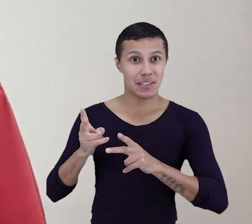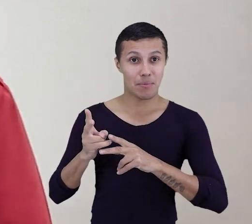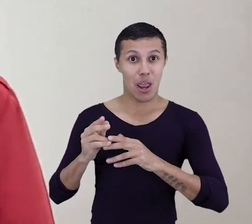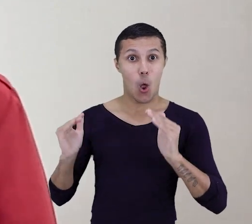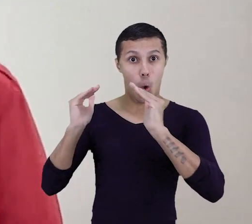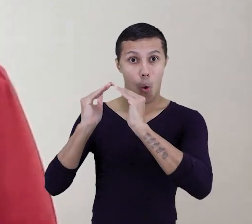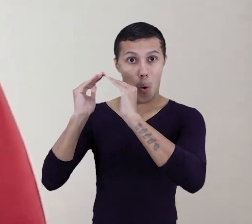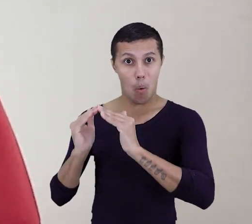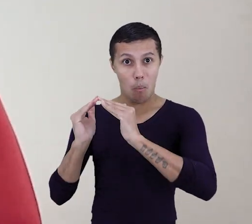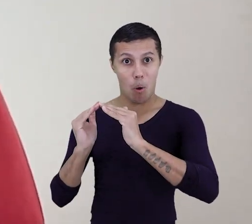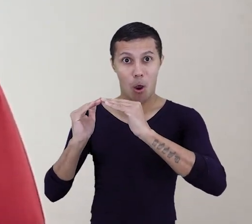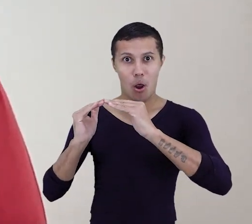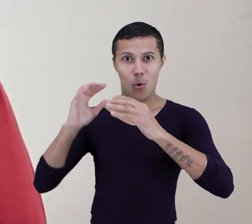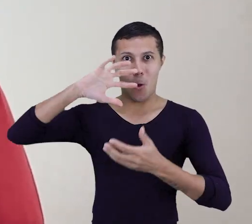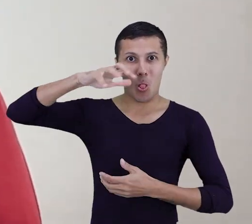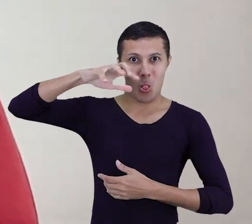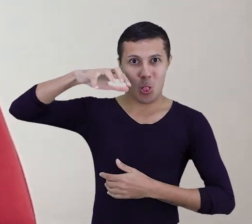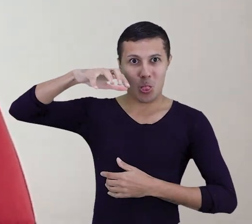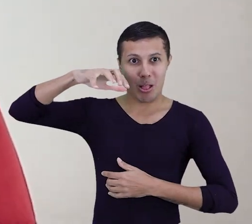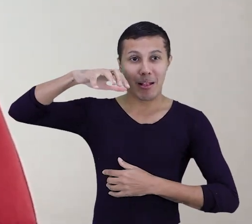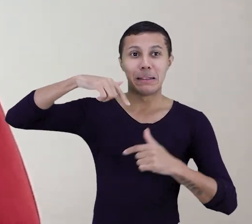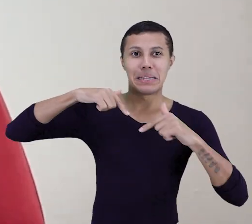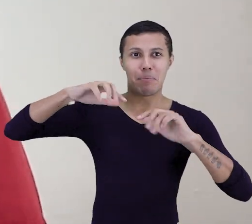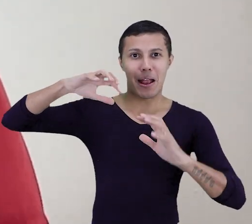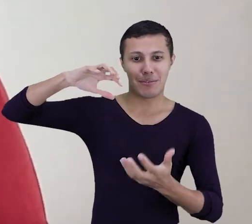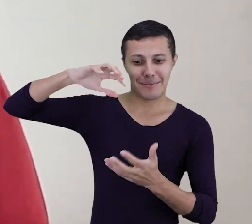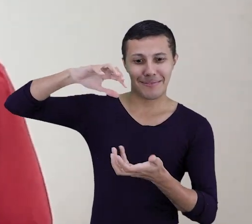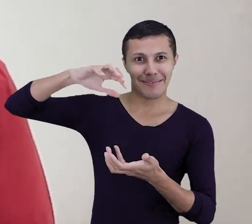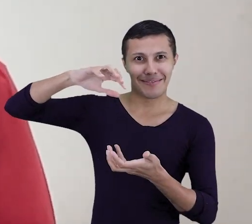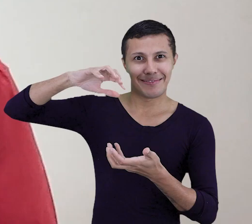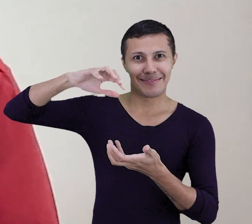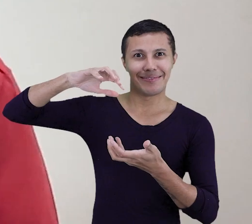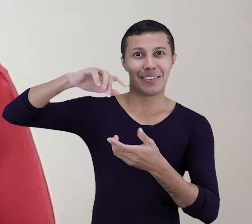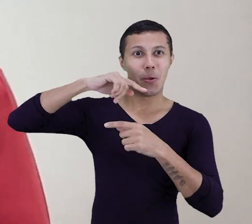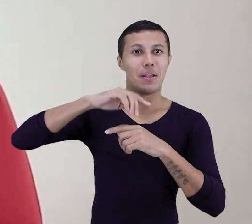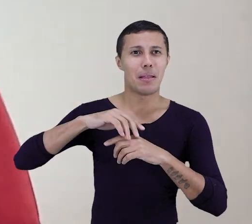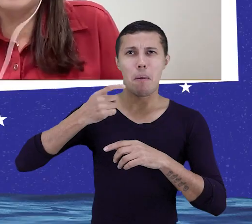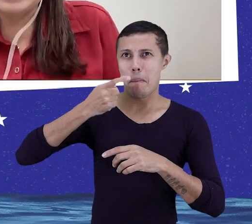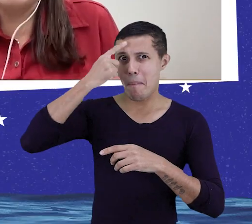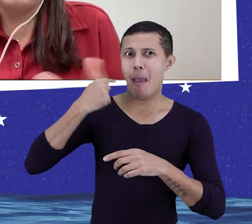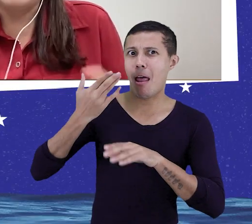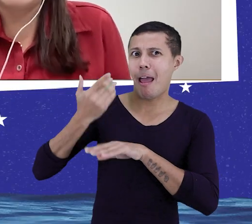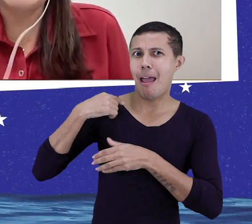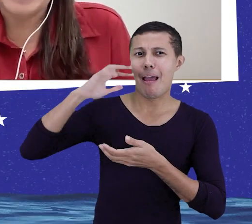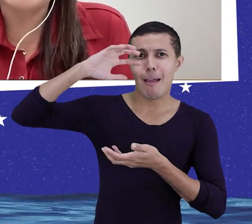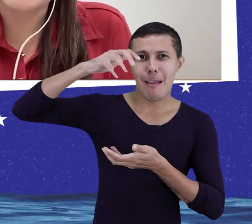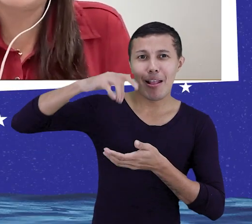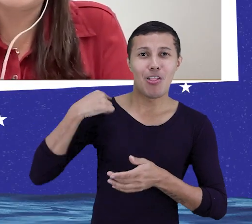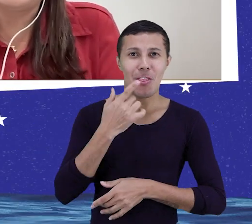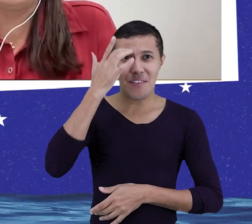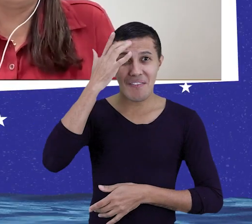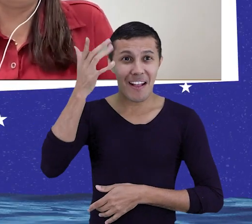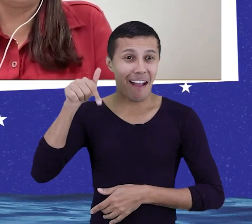moro no hemisfério norte, trabalho no hemisfério sul. Então, até meia hora atrás eu estava no hemisfério norte. Então, a gente tem essa